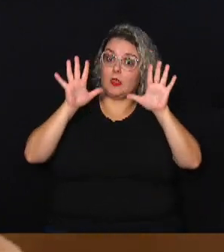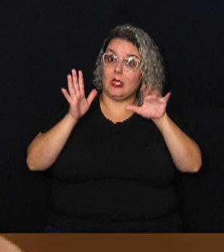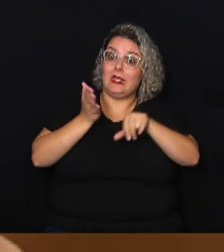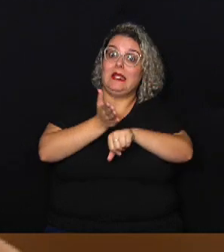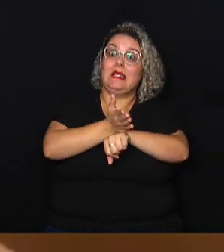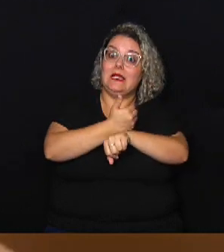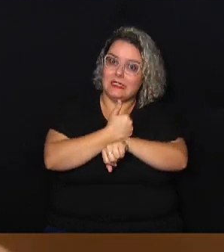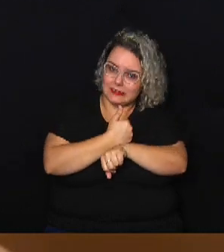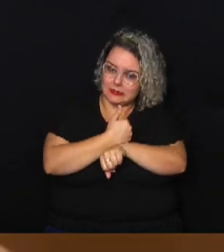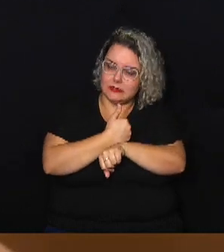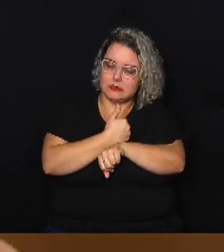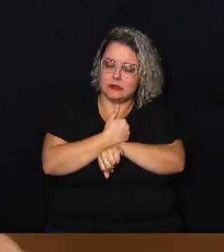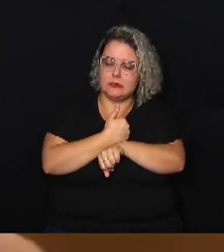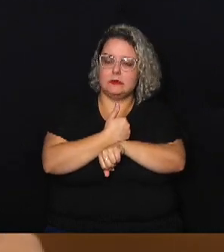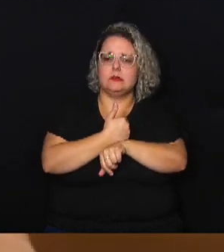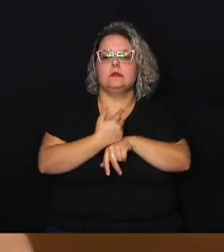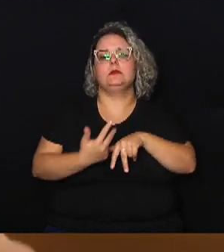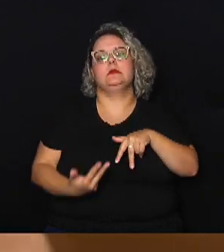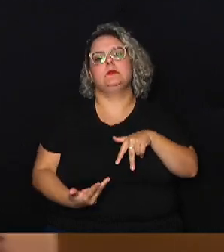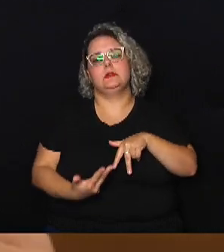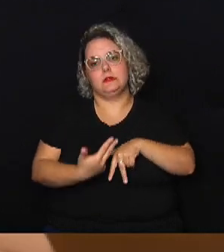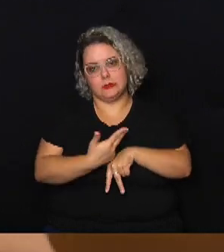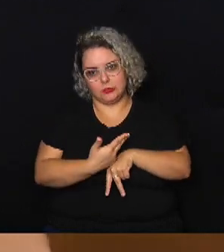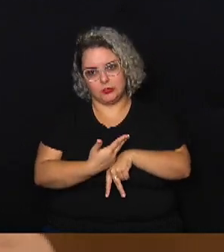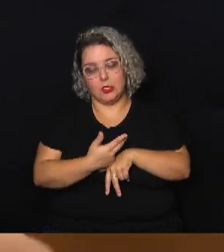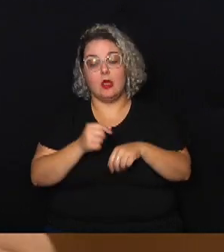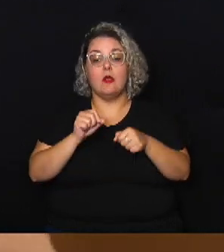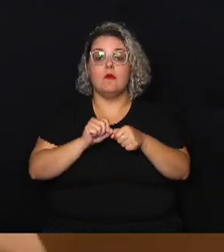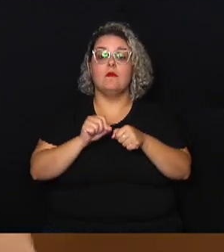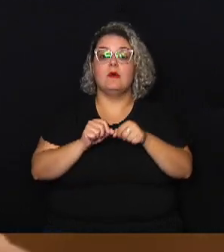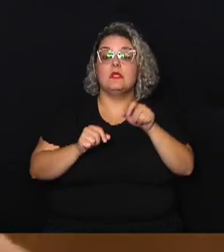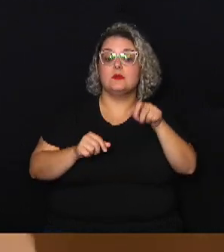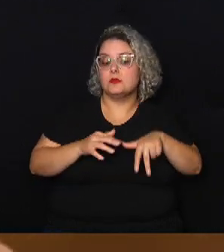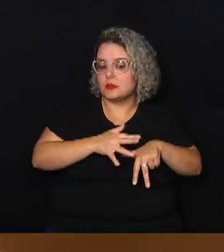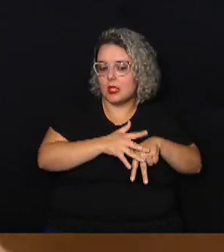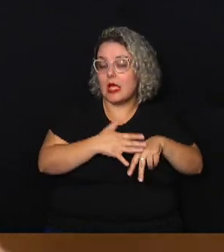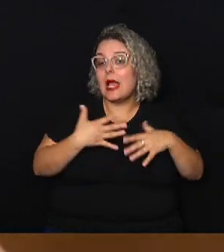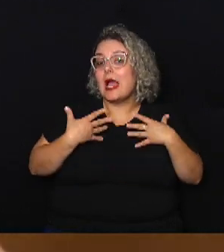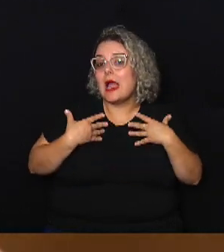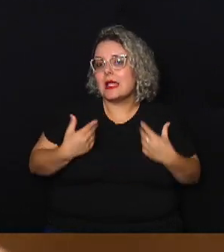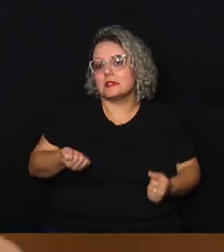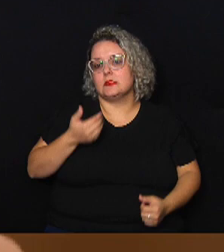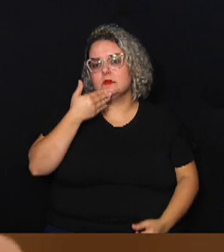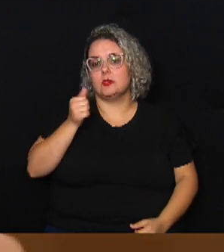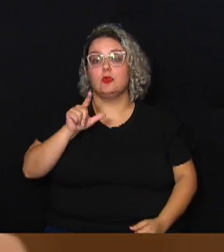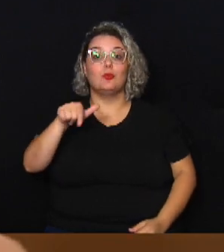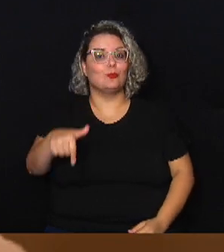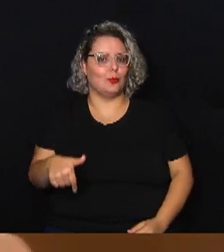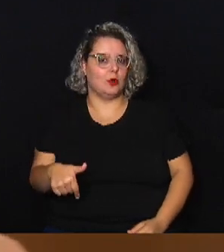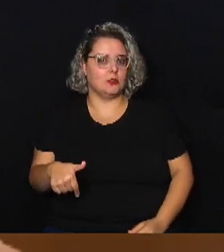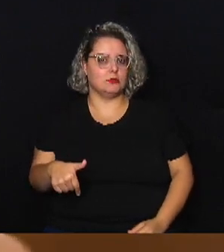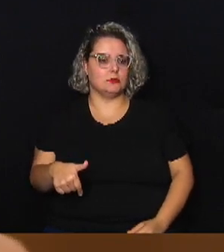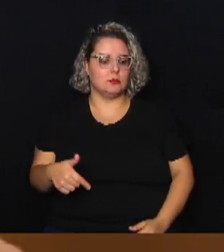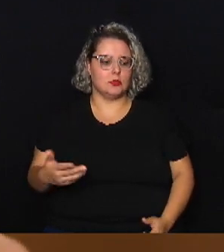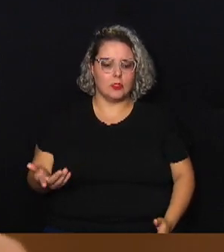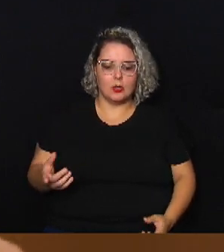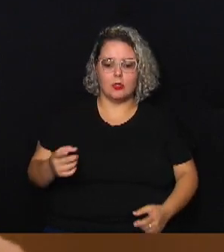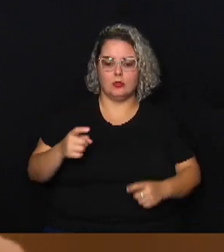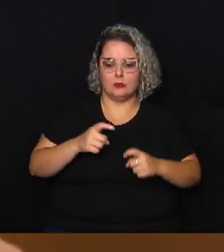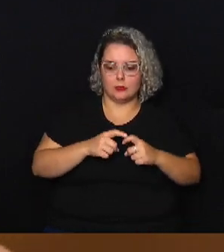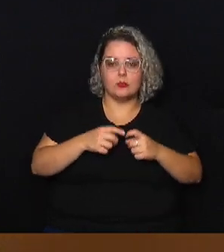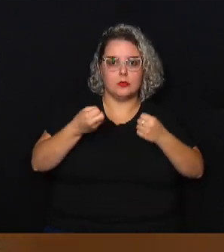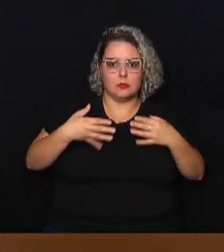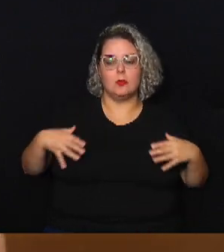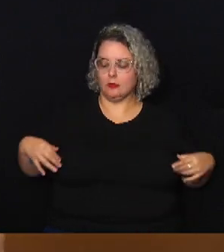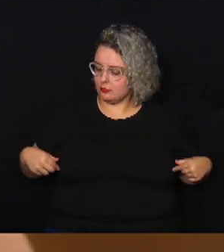da cirurgia faz com que a paciente aceite melhor no pós. Então ela fala assim, não, o doutor me explicou, era aqui